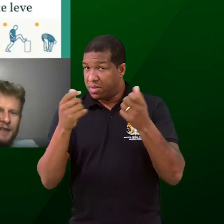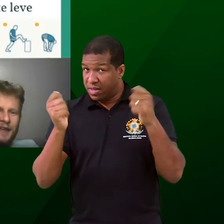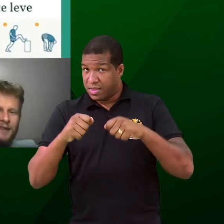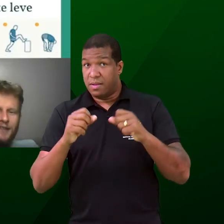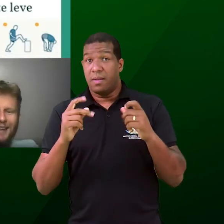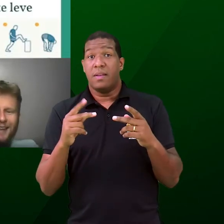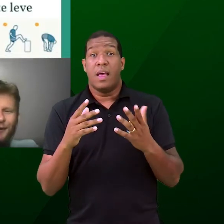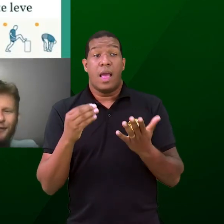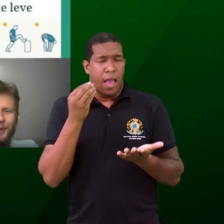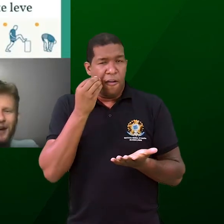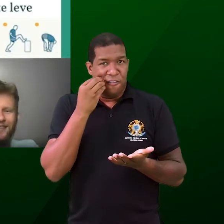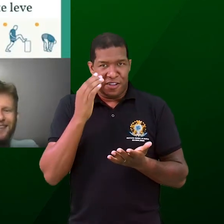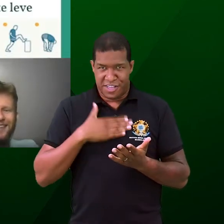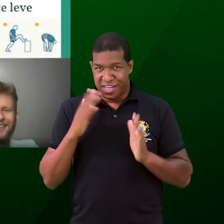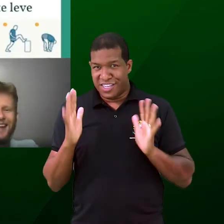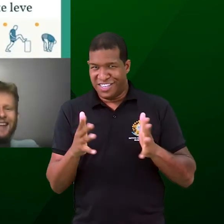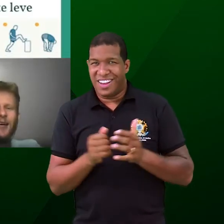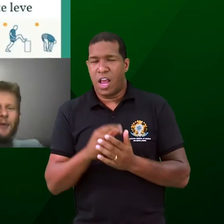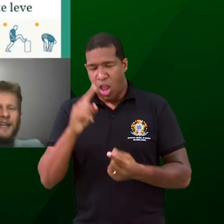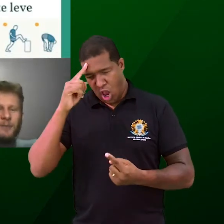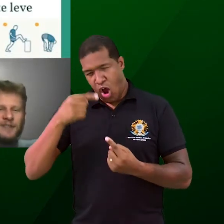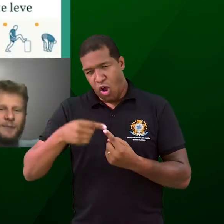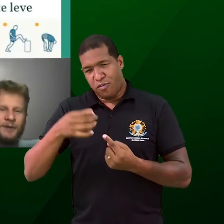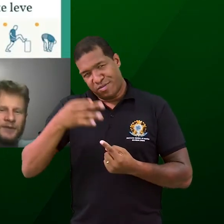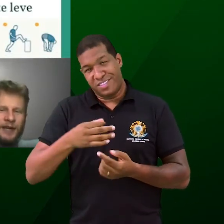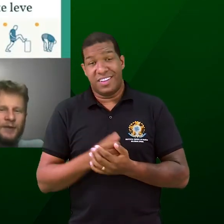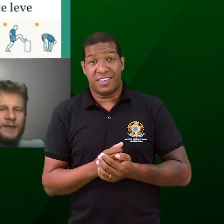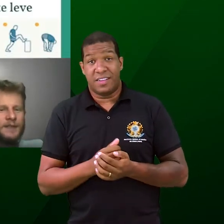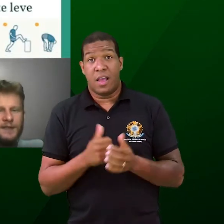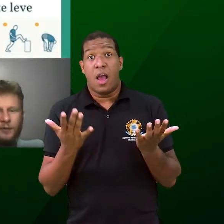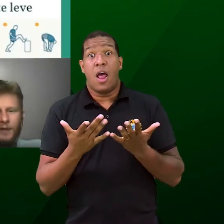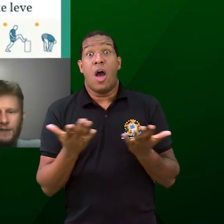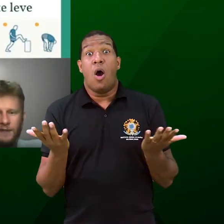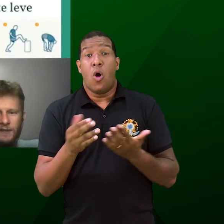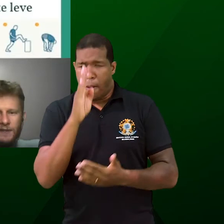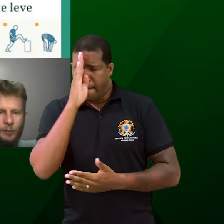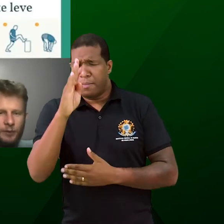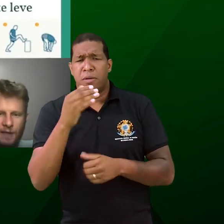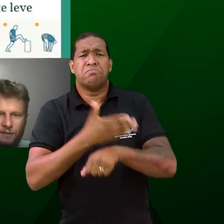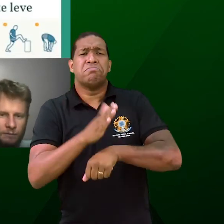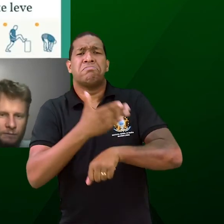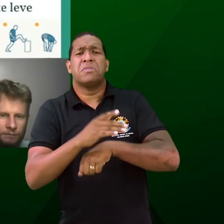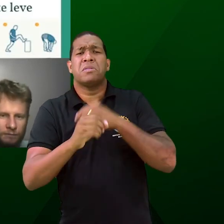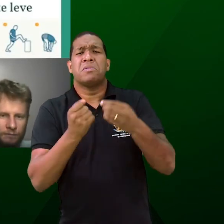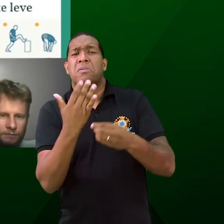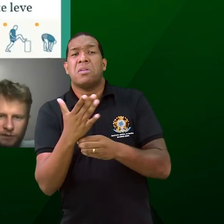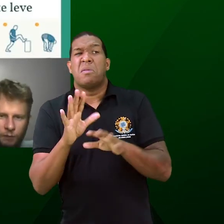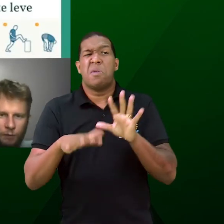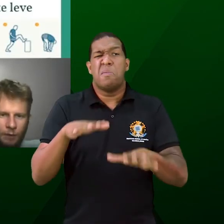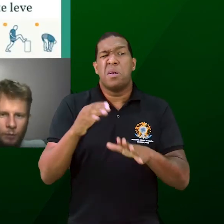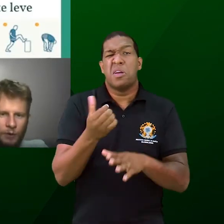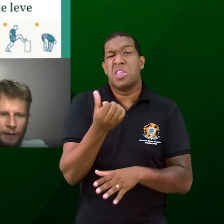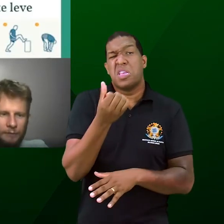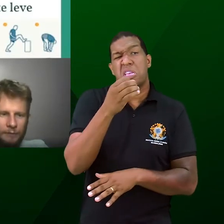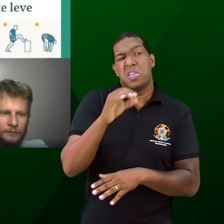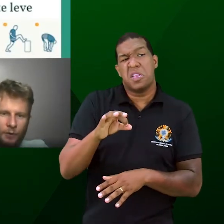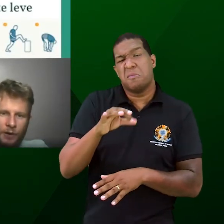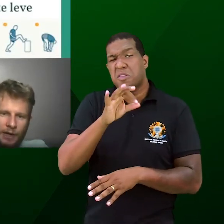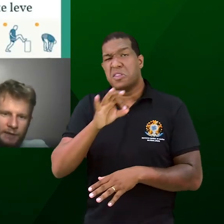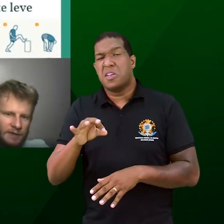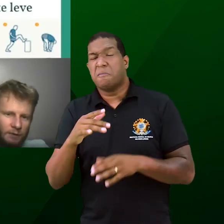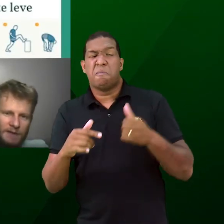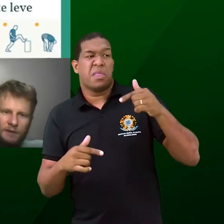quanto que é 50% da máxima da frequência cardíaca? FC max aqui é frequência cardíaca máxima,